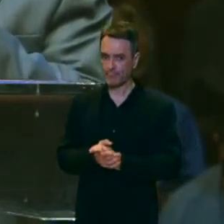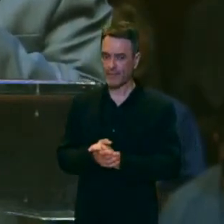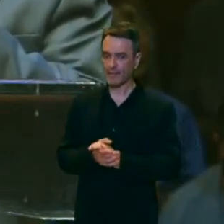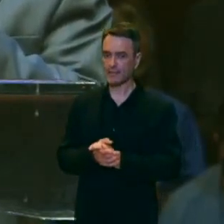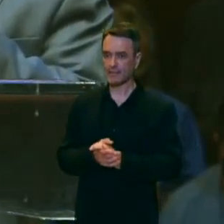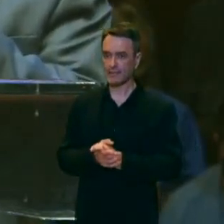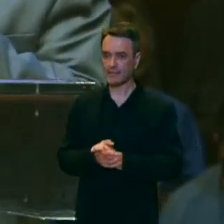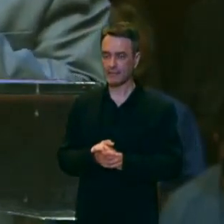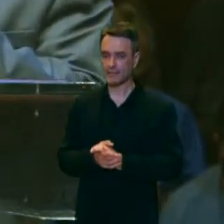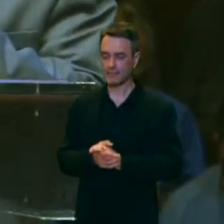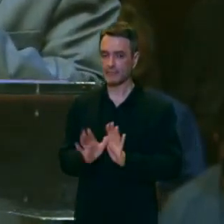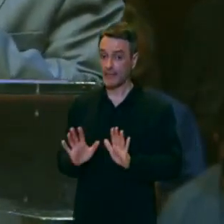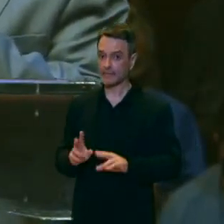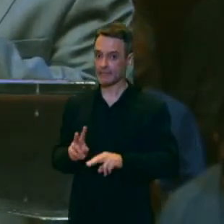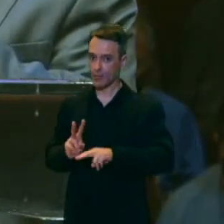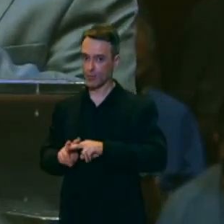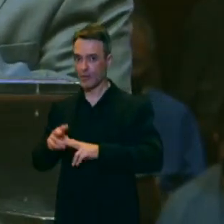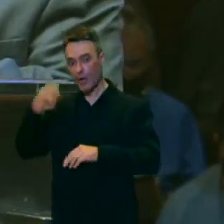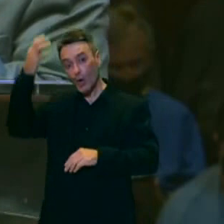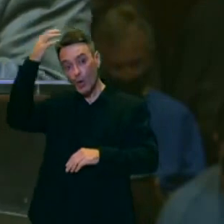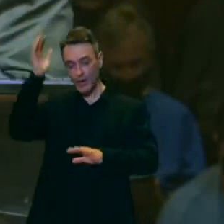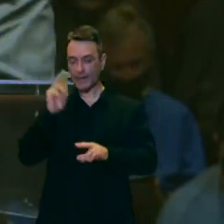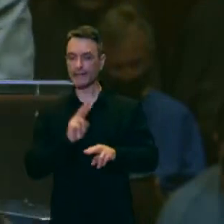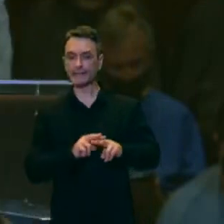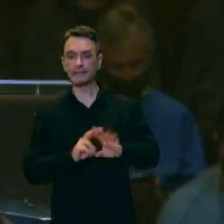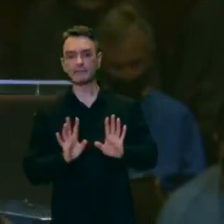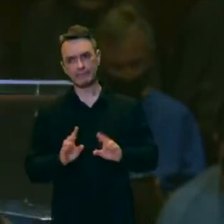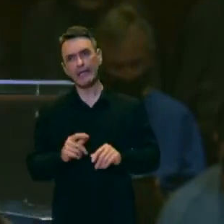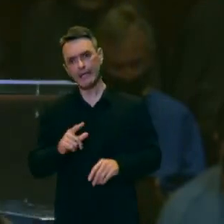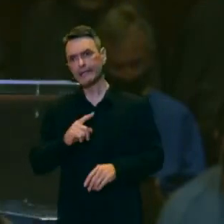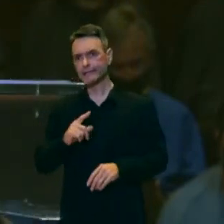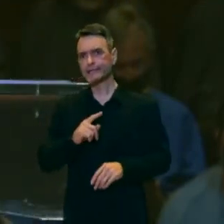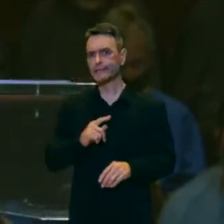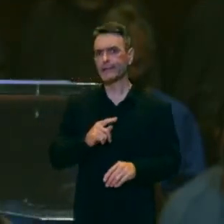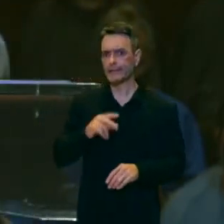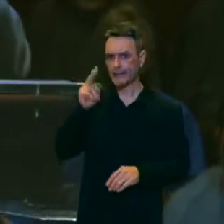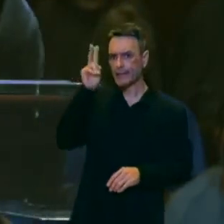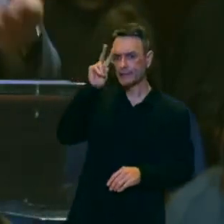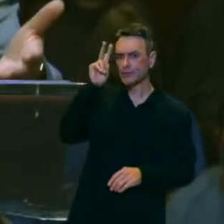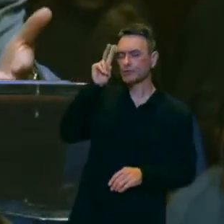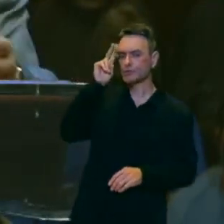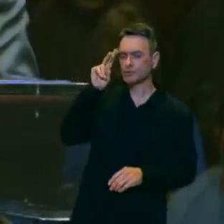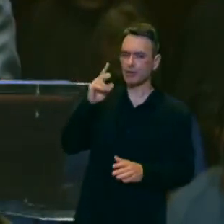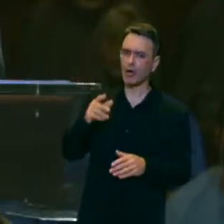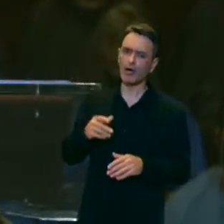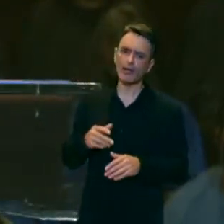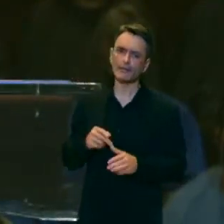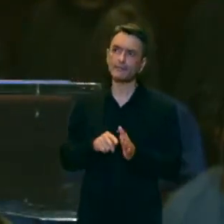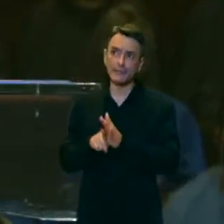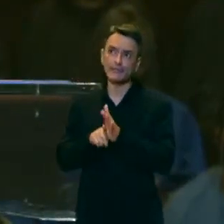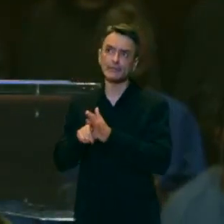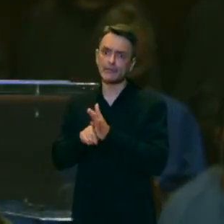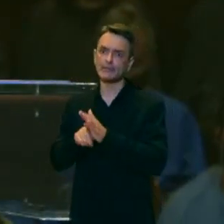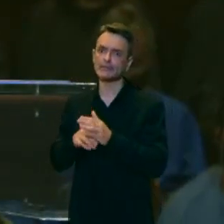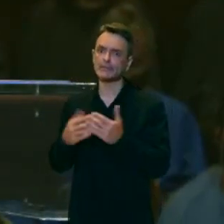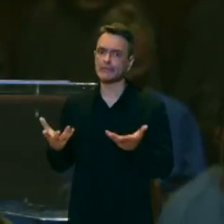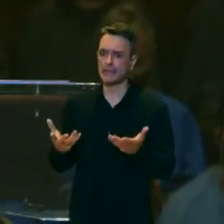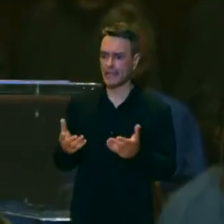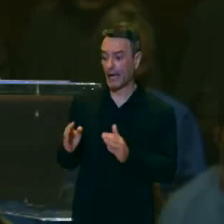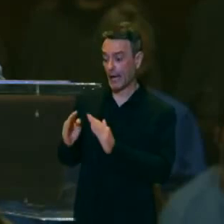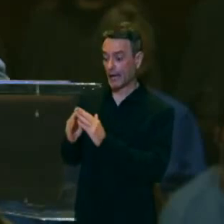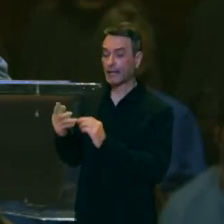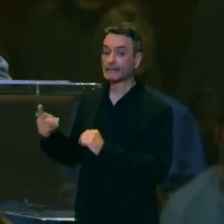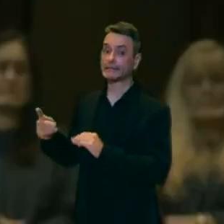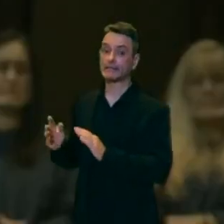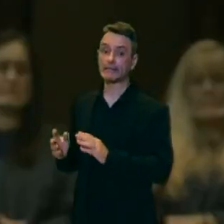guarda do rei, mas tem registros arqueológicos que a casa dele era suprida com os